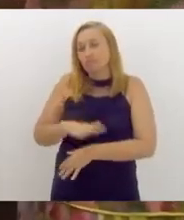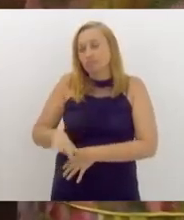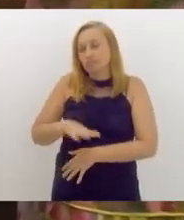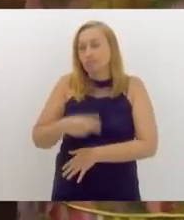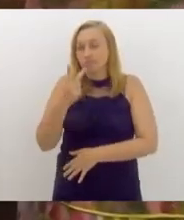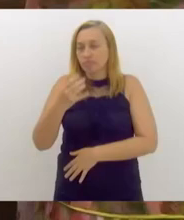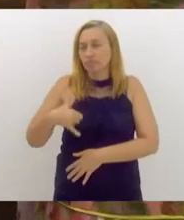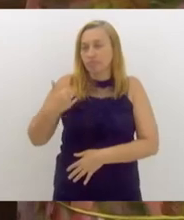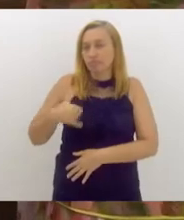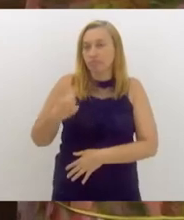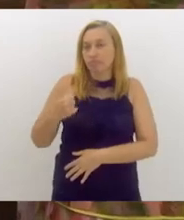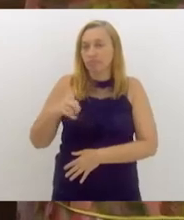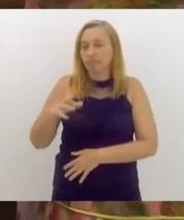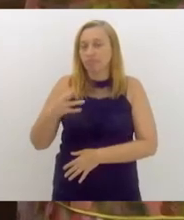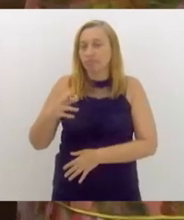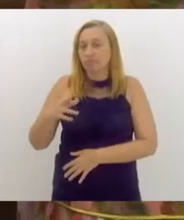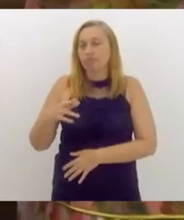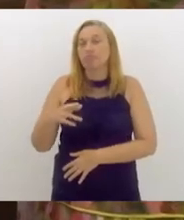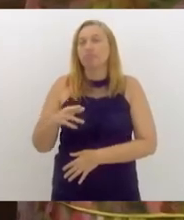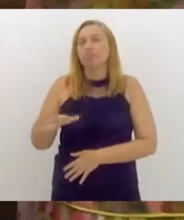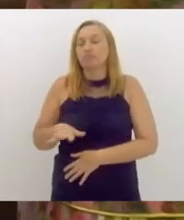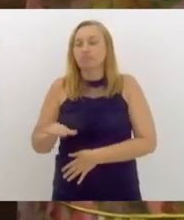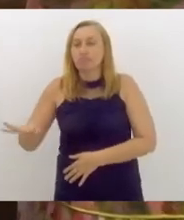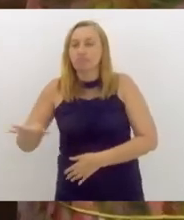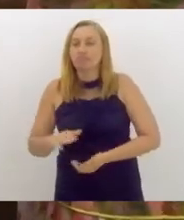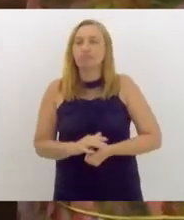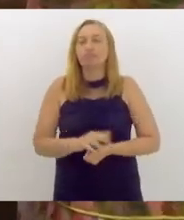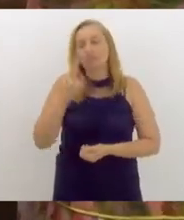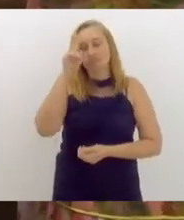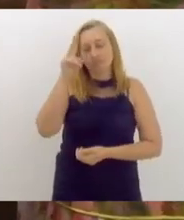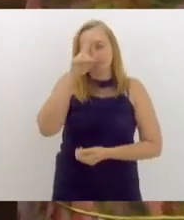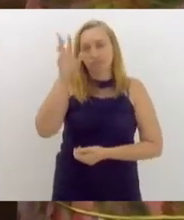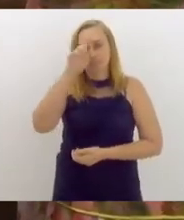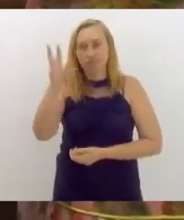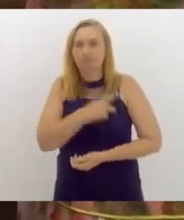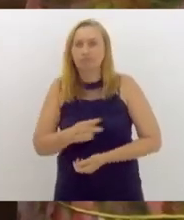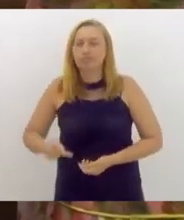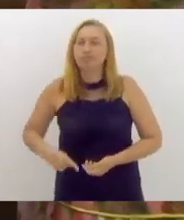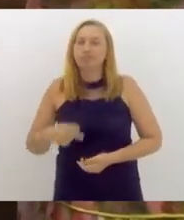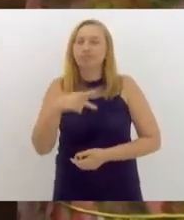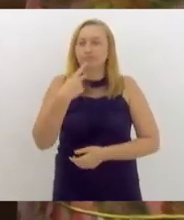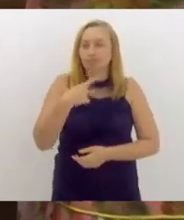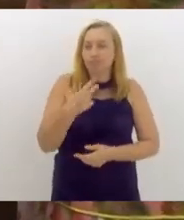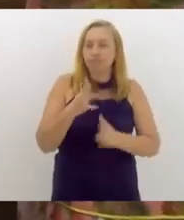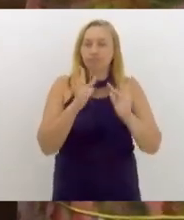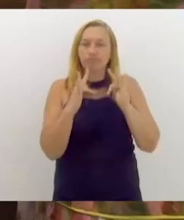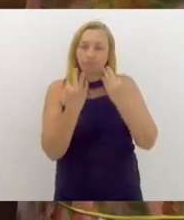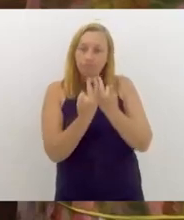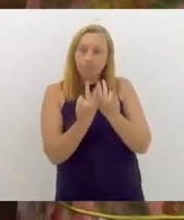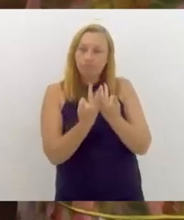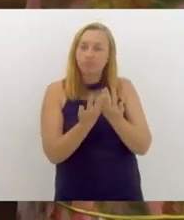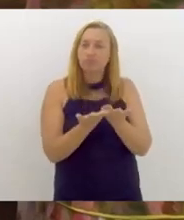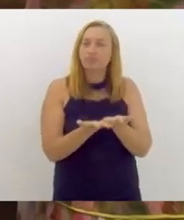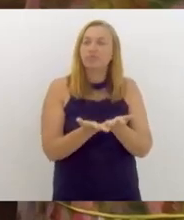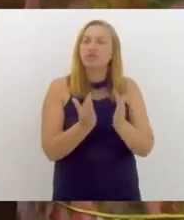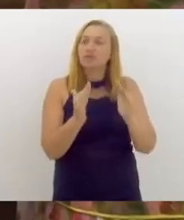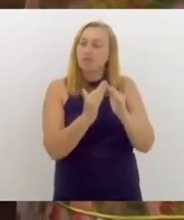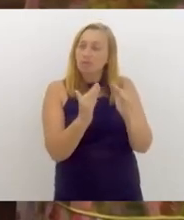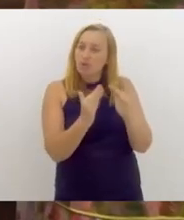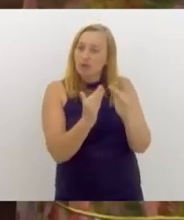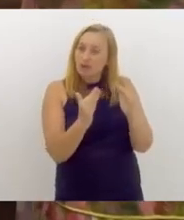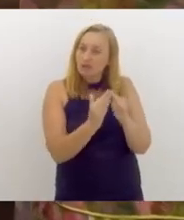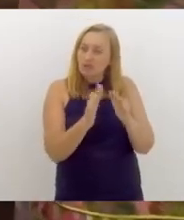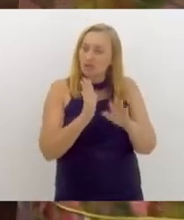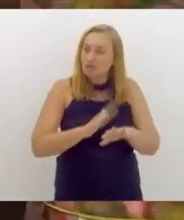Morro da Chácara do Céu. E aí, lembrar, senhor presidente, quando falamos aqui de moradia digna, quando falamos de urbanização